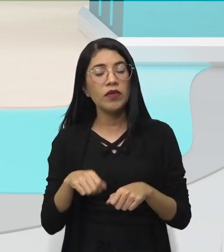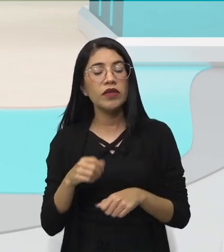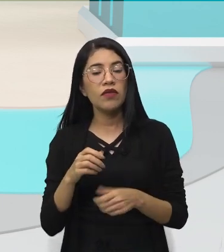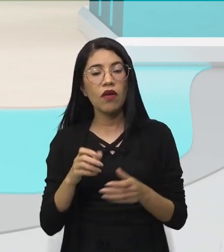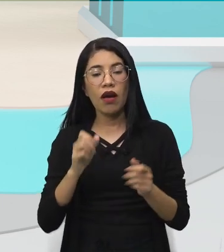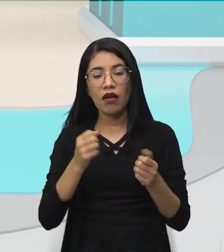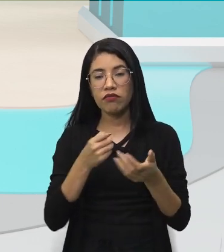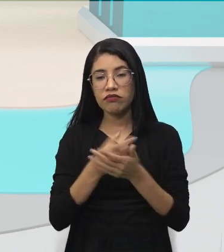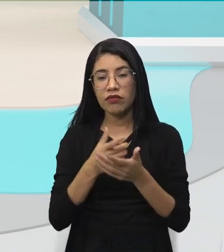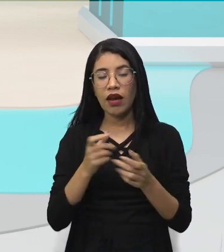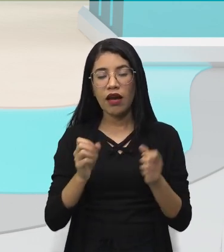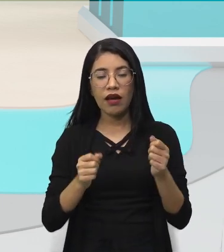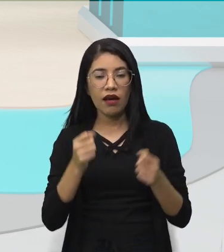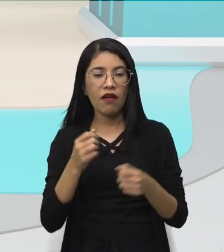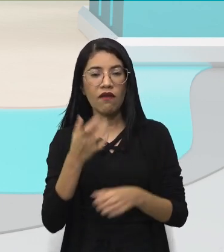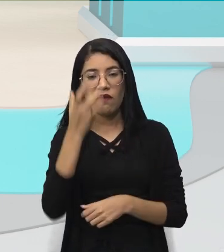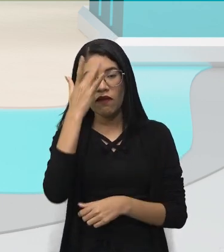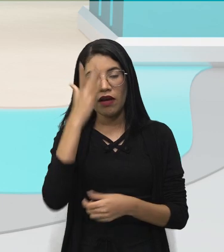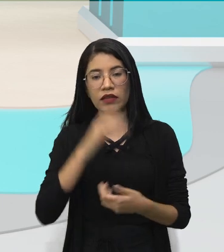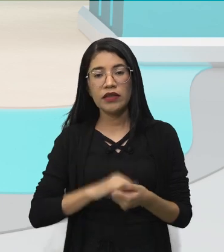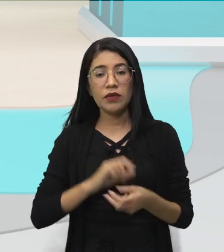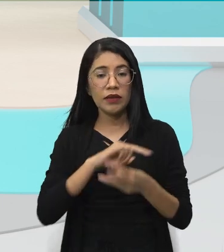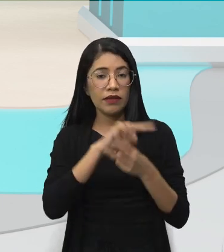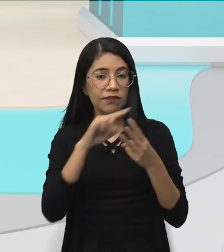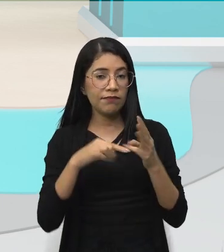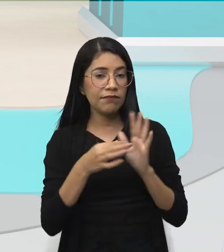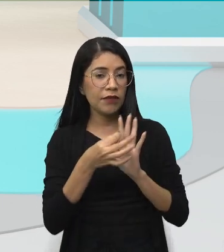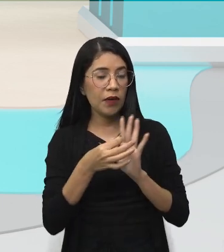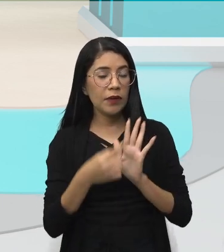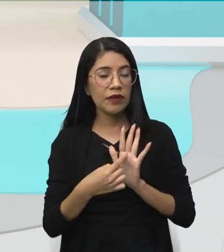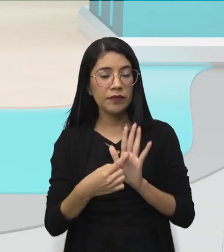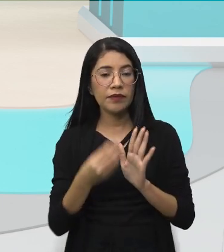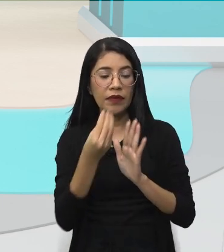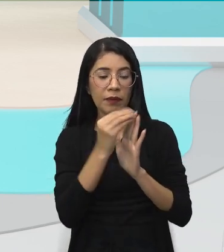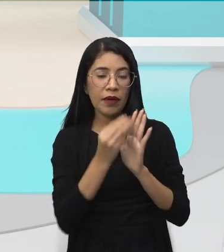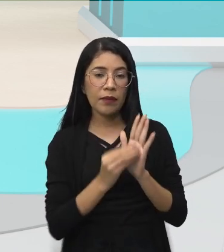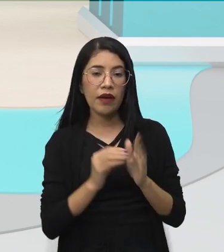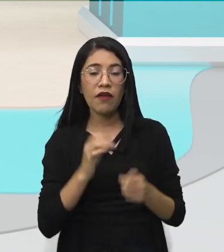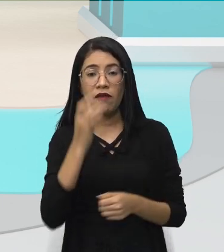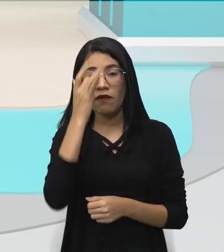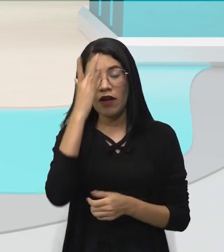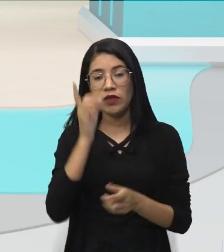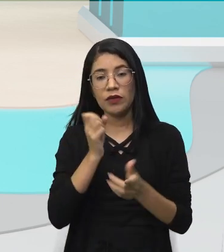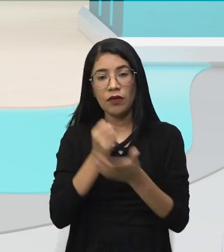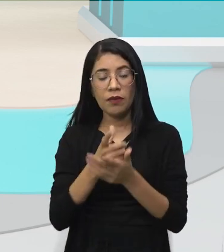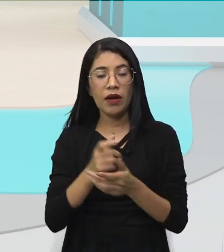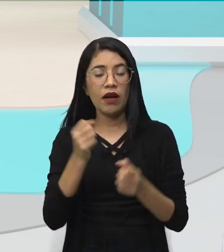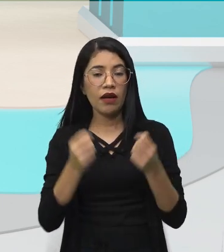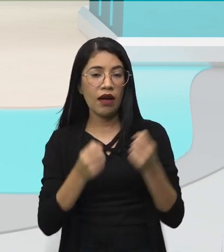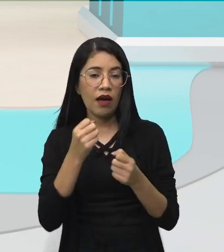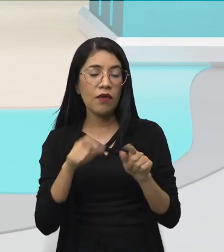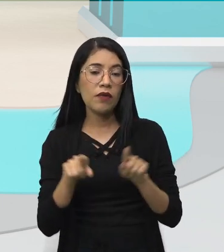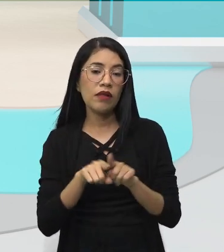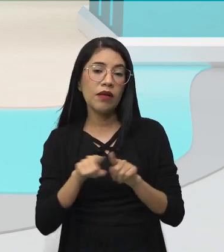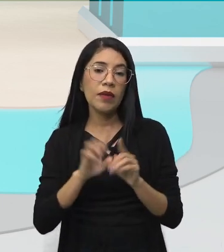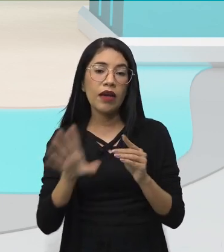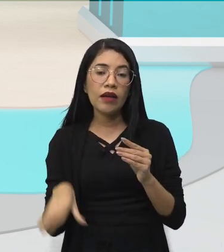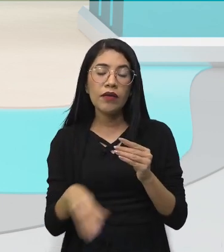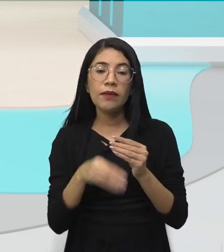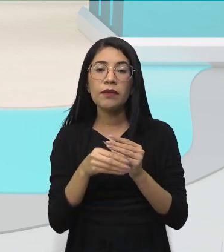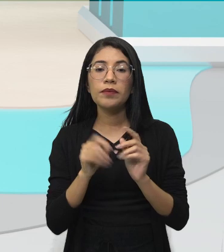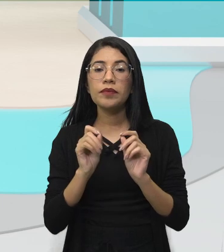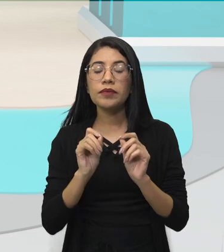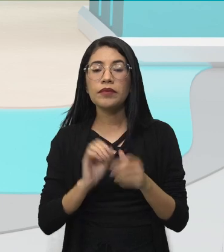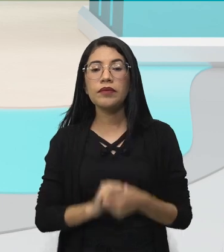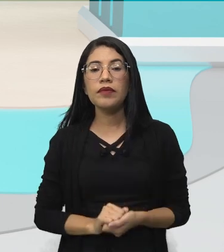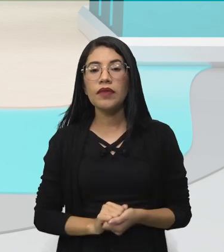tirar um carro com bastante facilidade. Então, na verdade, ele apresentou 3 argumentos. A facilidade de tirar um carro, eu posso acrescentar, inclusive, a questão